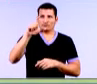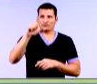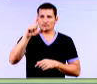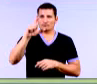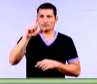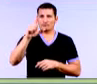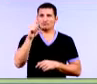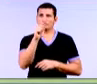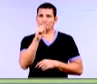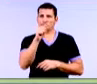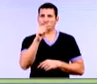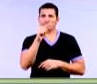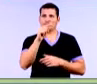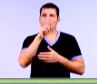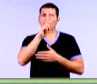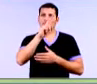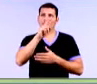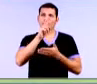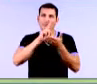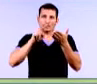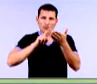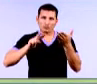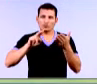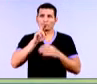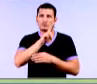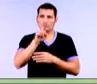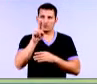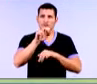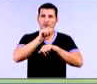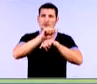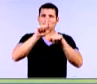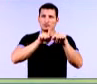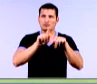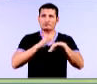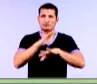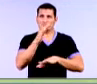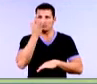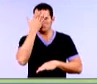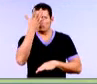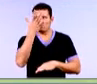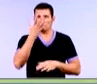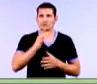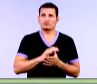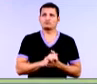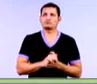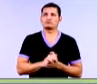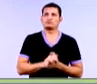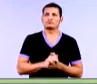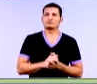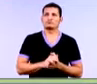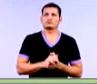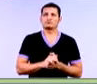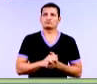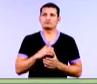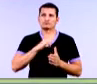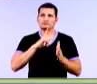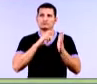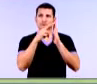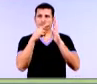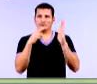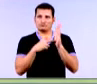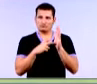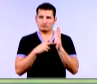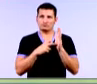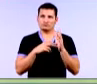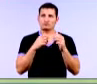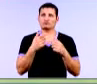nome do algoritmo fique mais fácil. Verificar, maior, nota. Eu tenho uma forma a partir daí de fazer